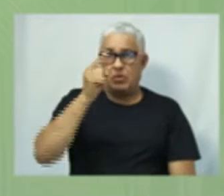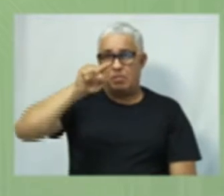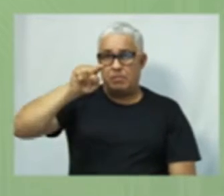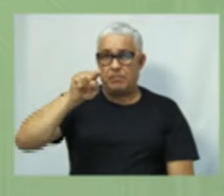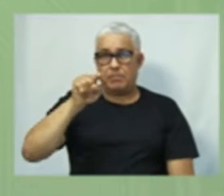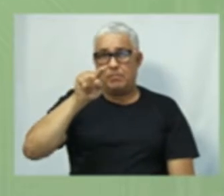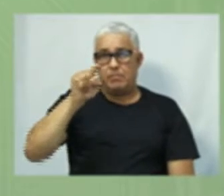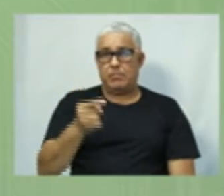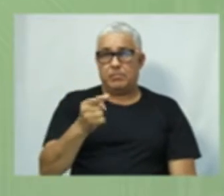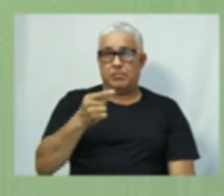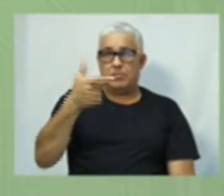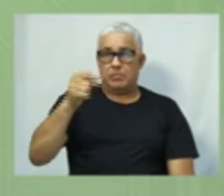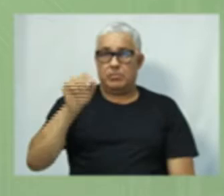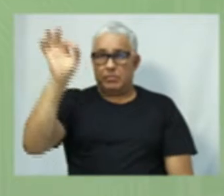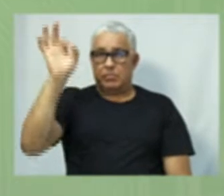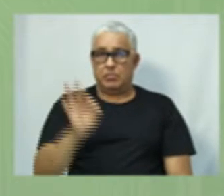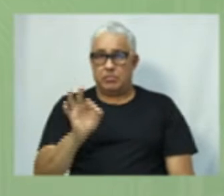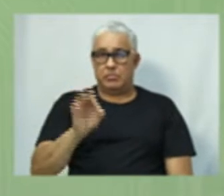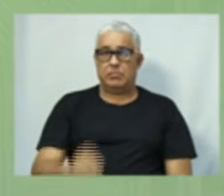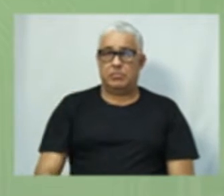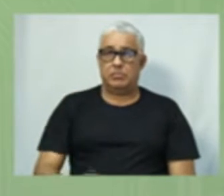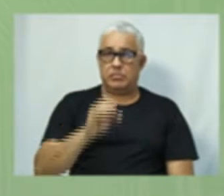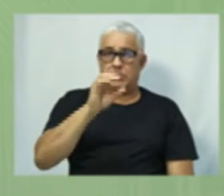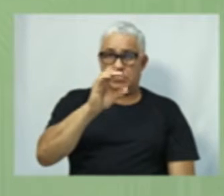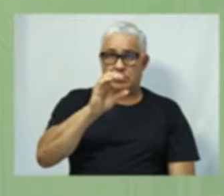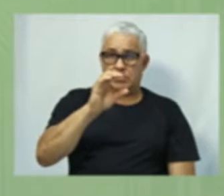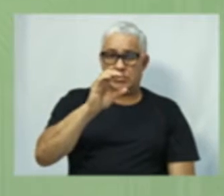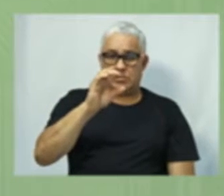1,20%. No caso do CCL,